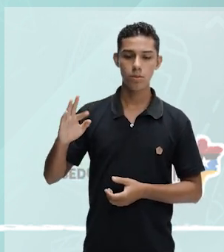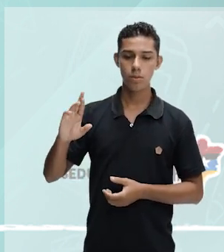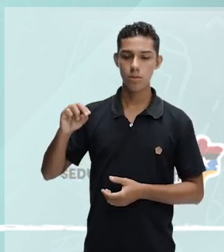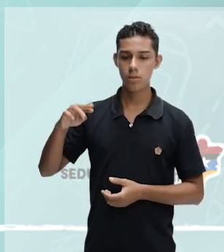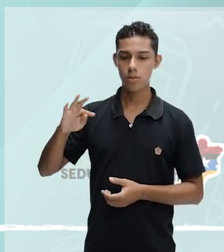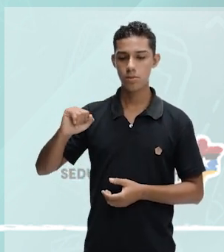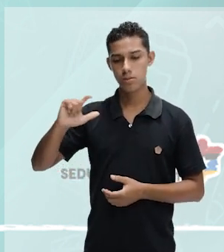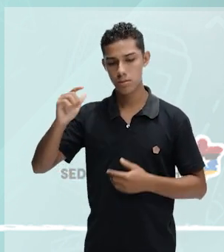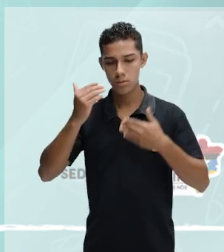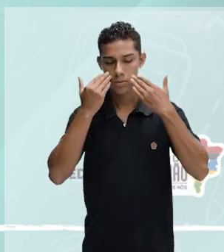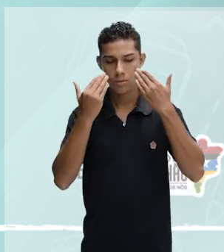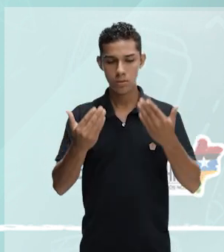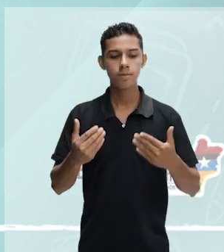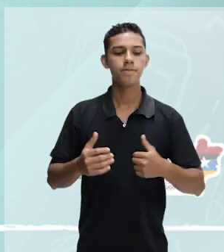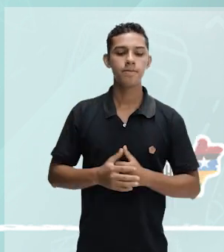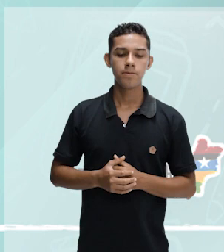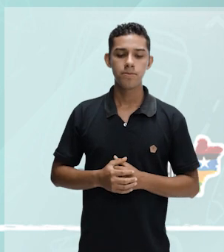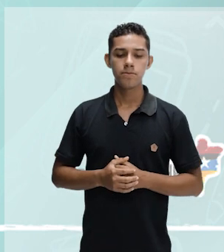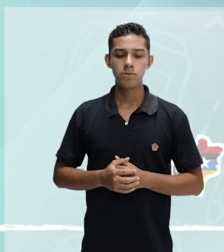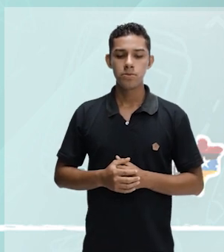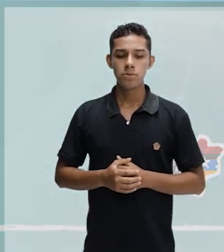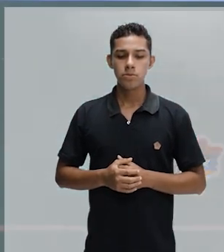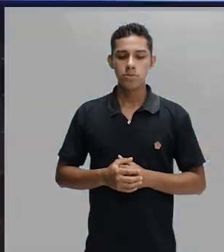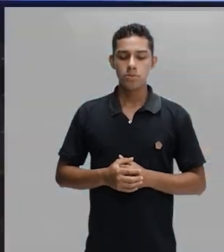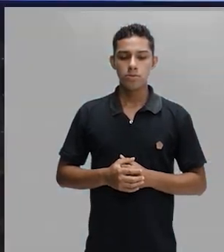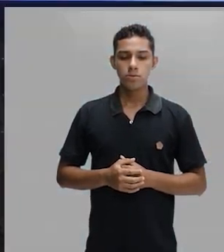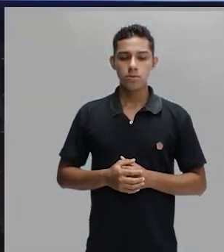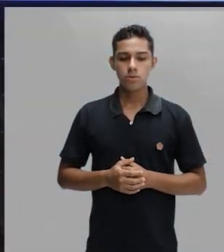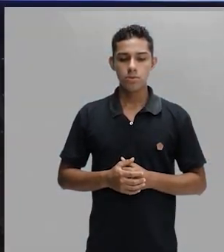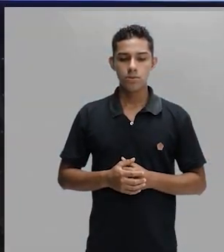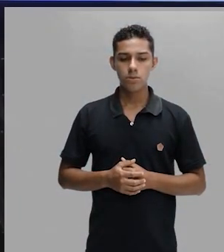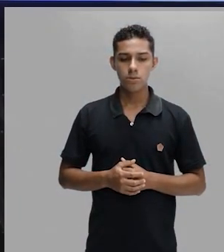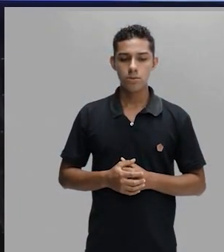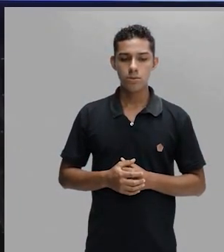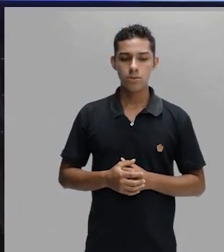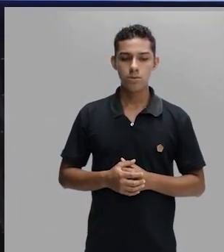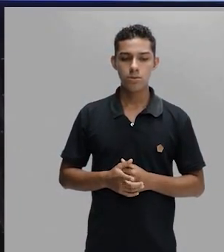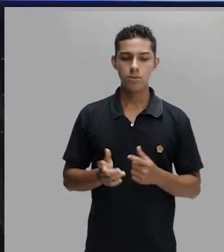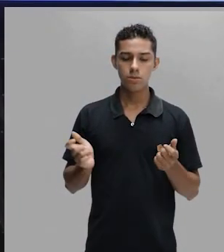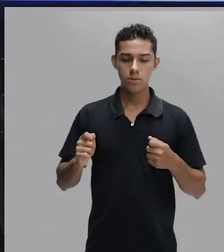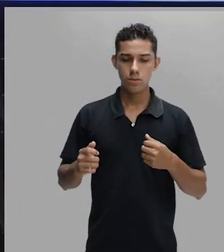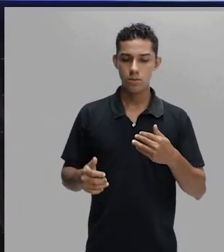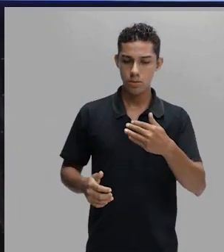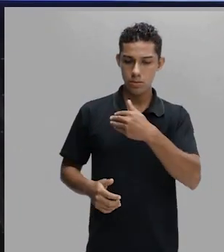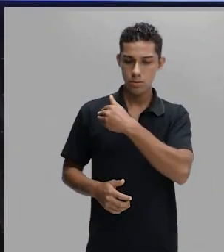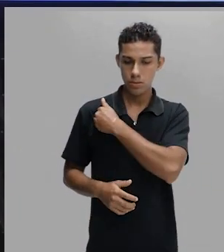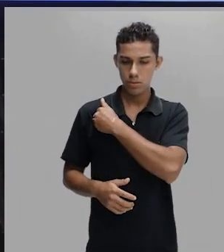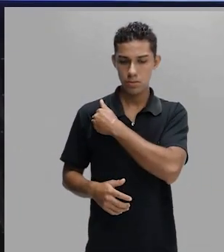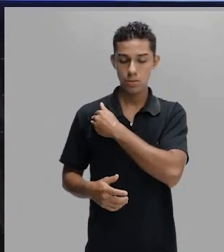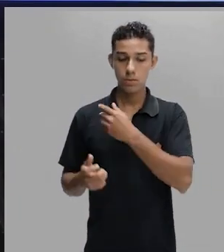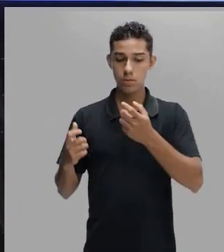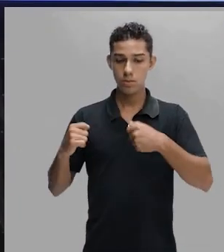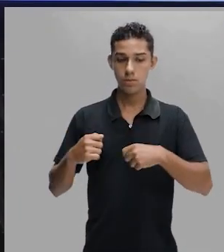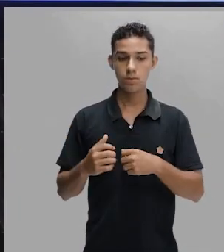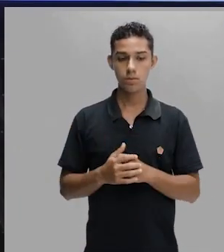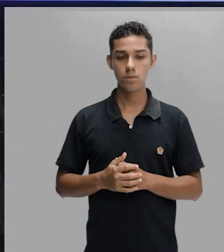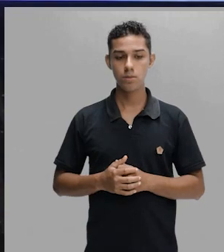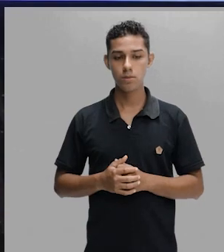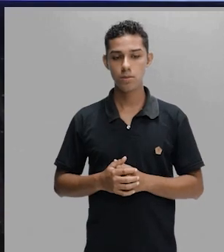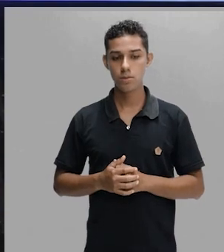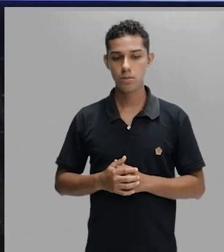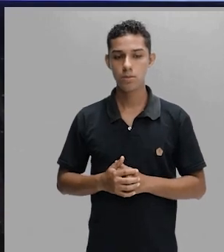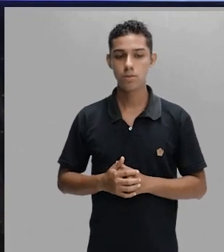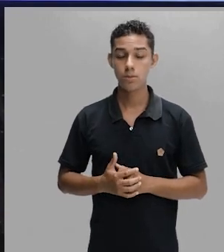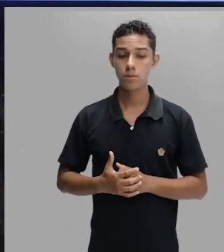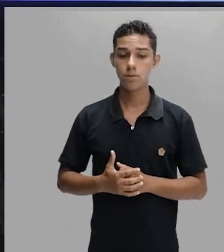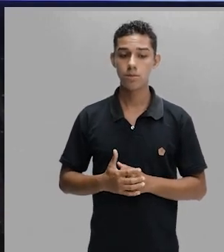e posterior, tá certo? Entrou aqui pela minha frente, tá aqui o plano coronal, ele vai dividir,